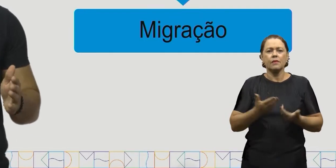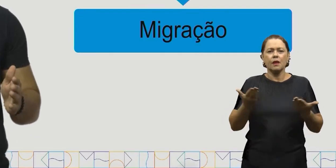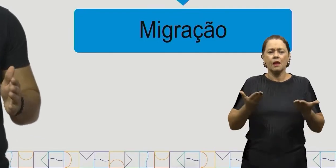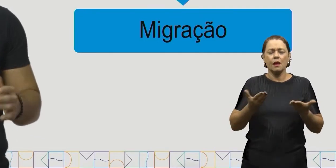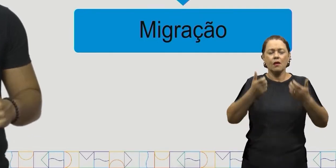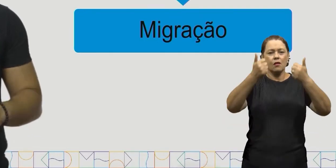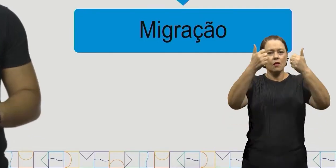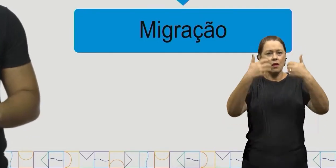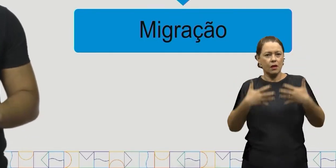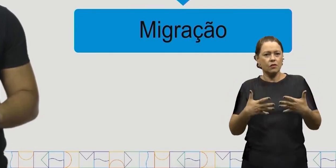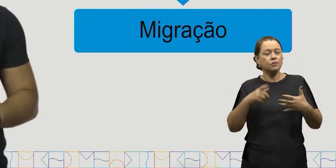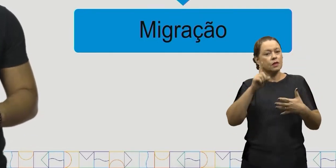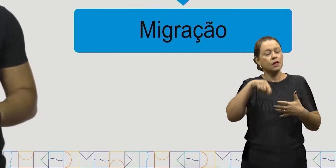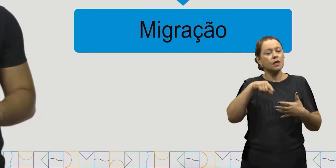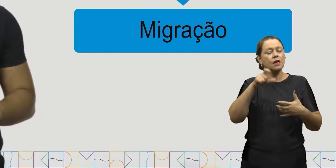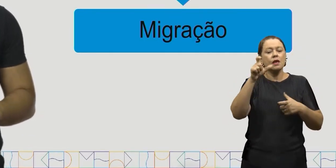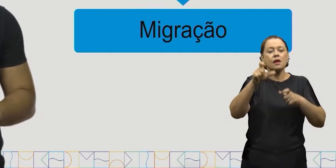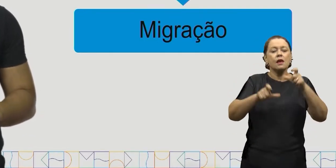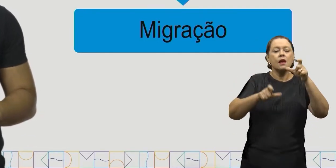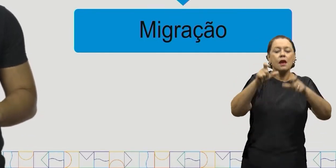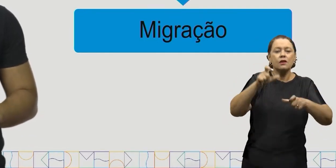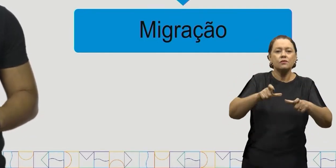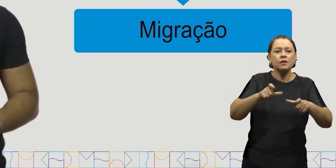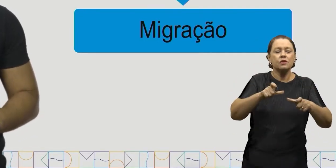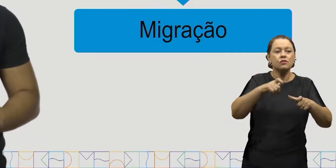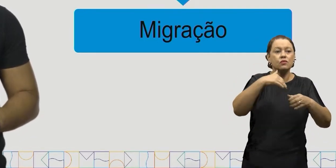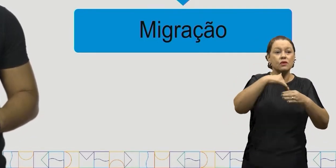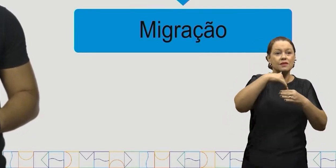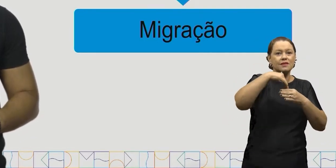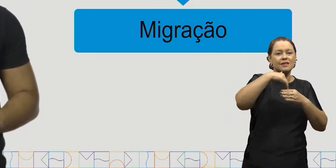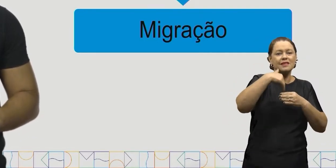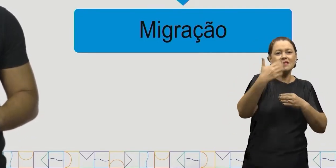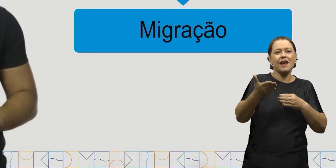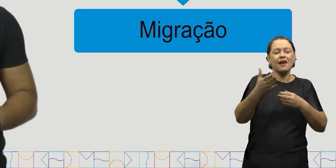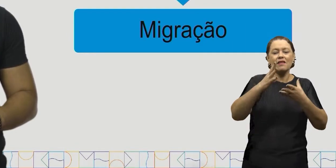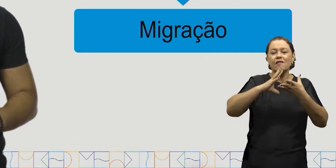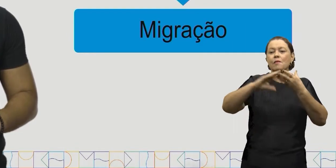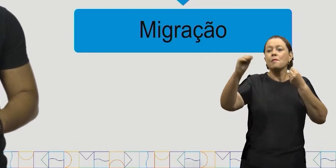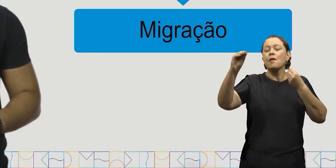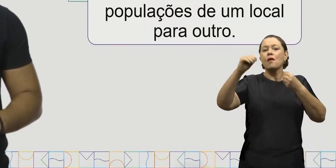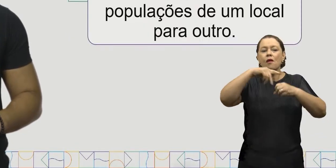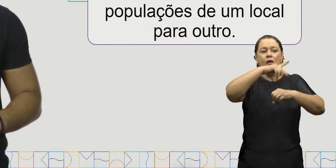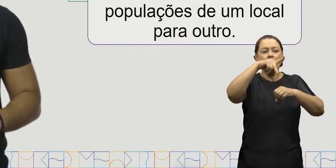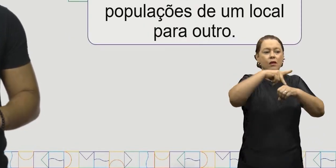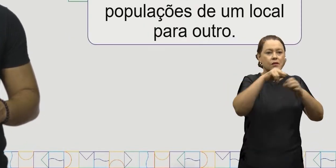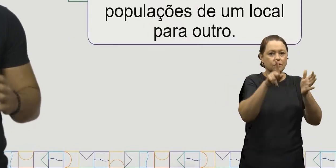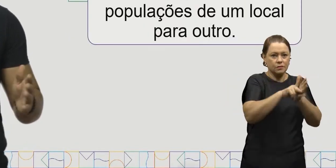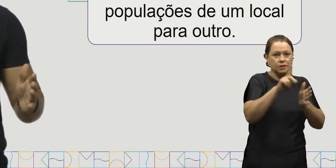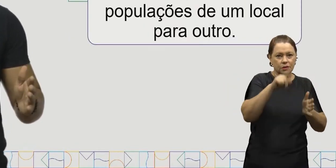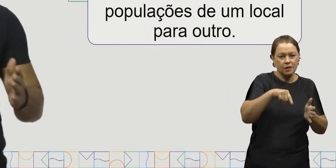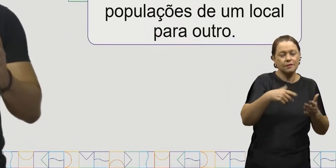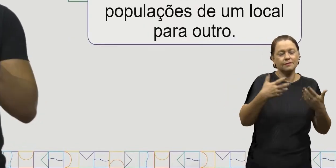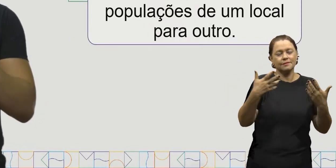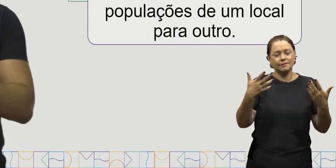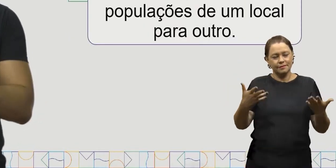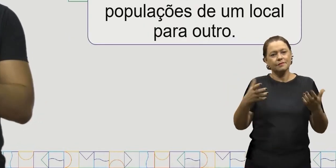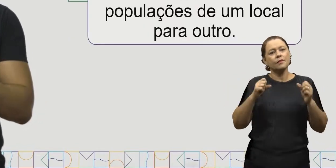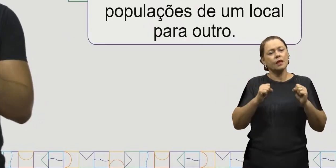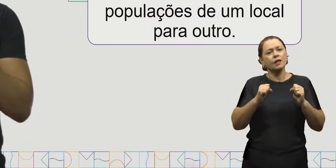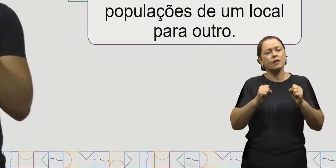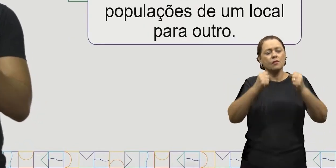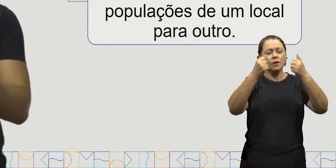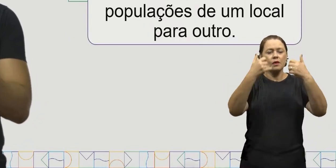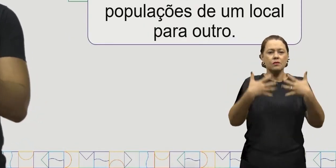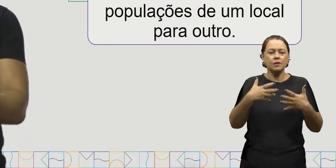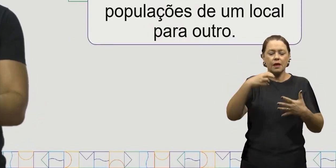fluxo migratório se refere às pessoas que deixam seus países, não foi? Isso mesmo. Então, podemos dizer